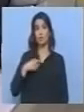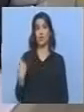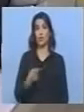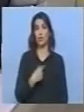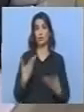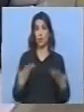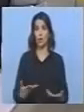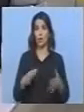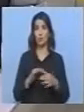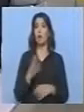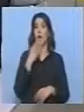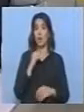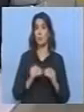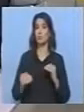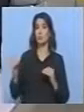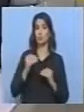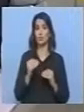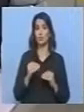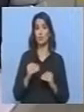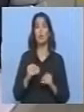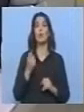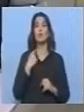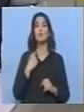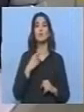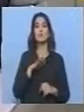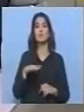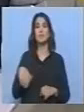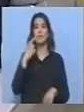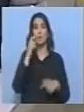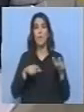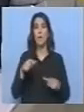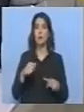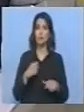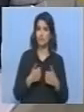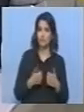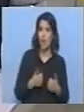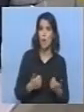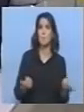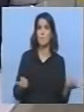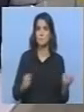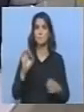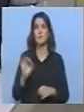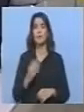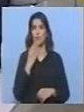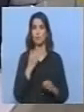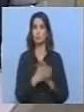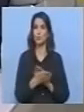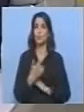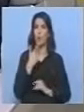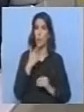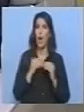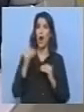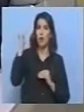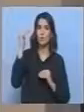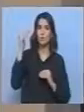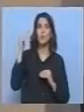aos alunos que no ensino secundário fazem as científico-humanísticas, estamos com um bom desempenho. A percentagem de alunos que vêm é muito alta.